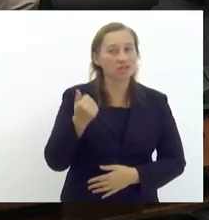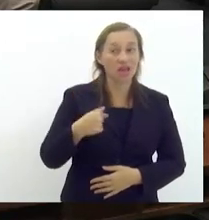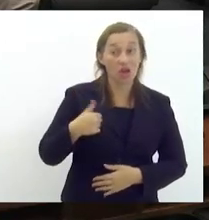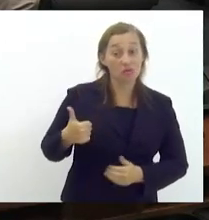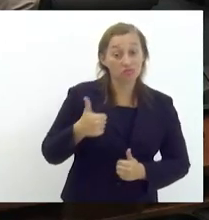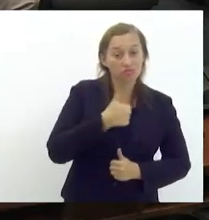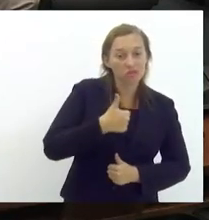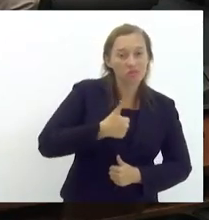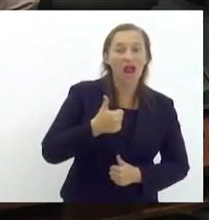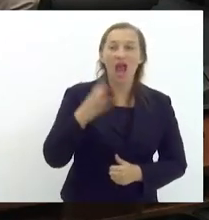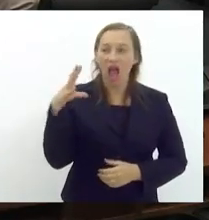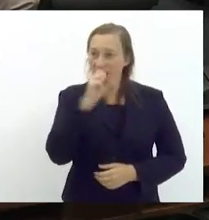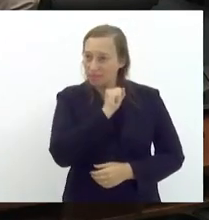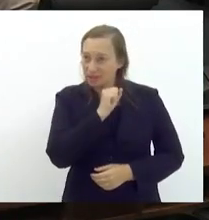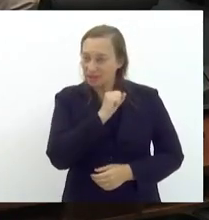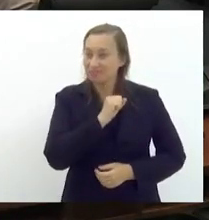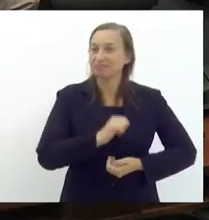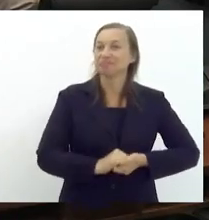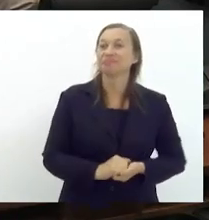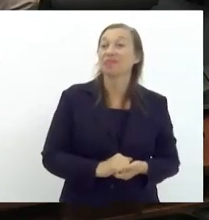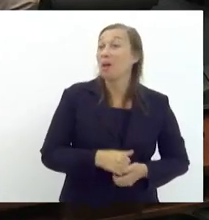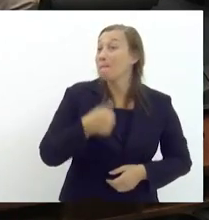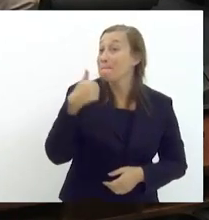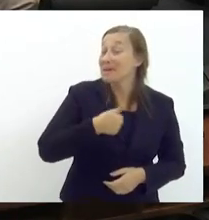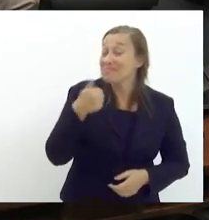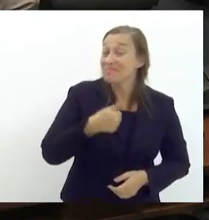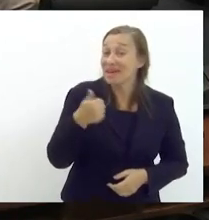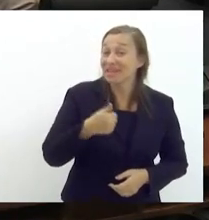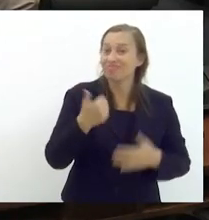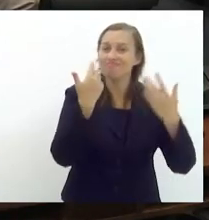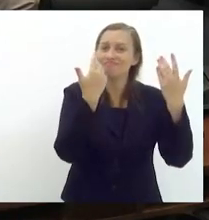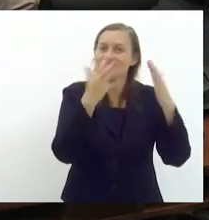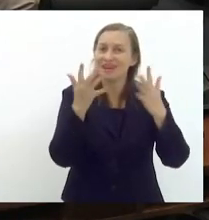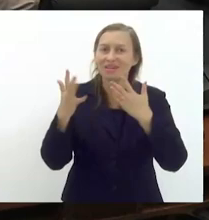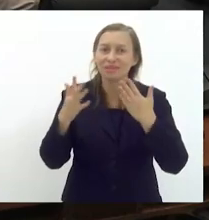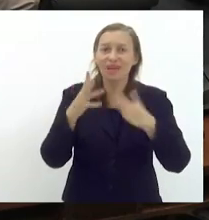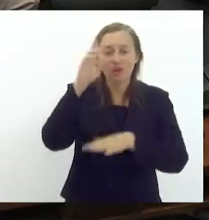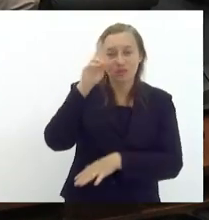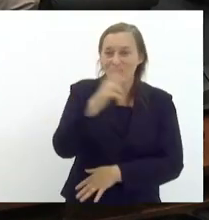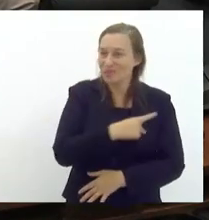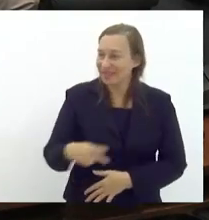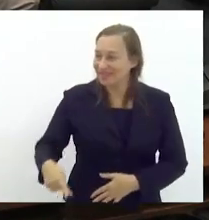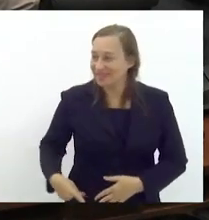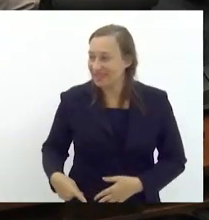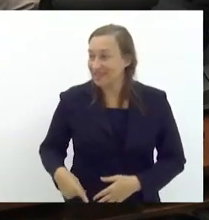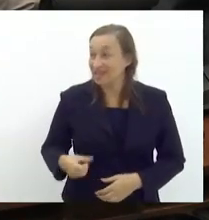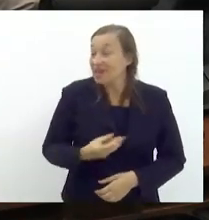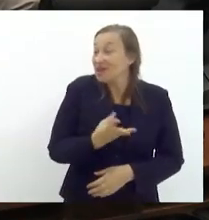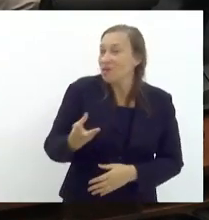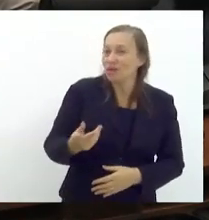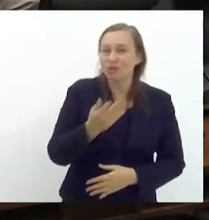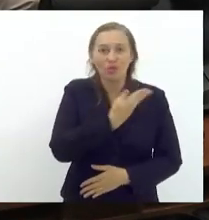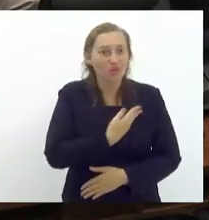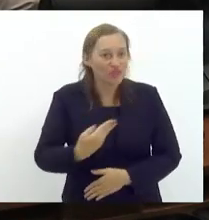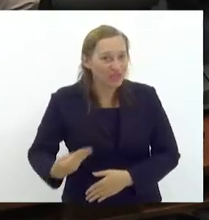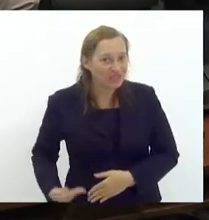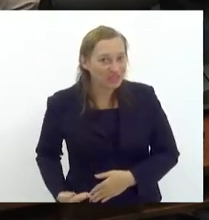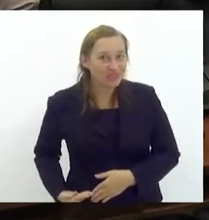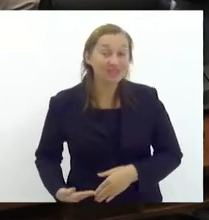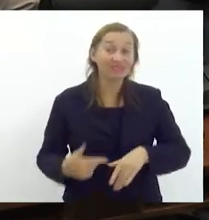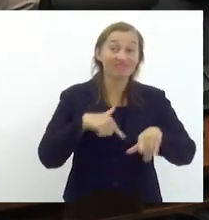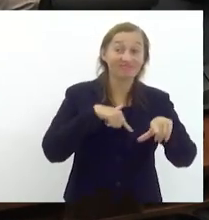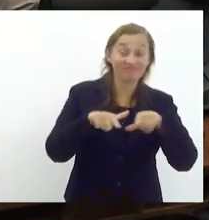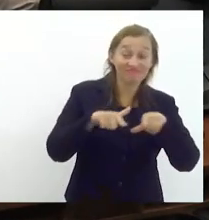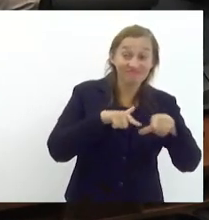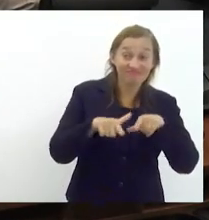muito rapidamente é primeiro parabenizar vossa excelência enquanto o governador em